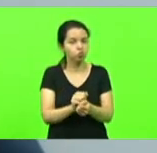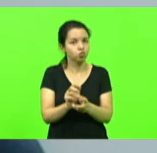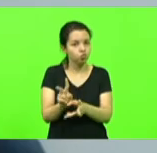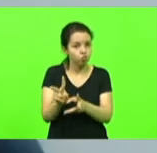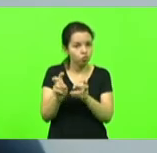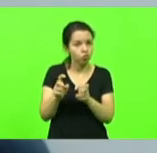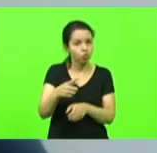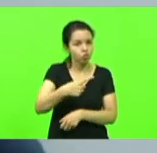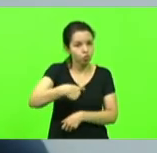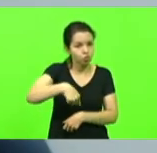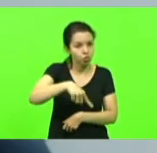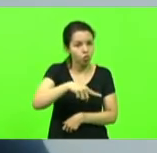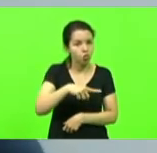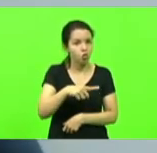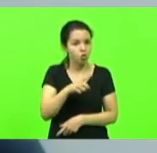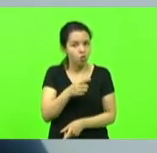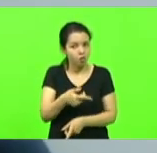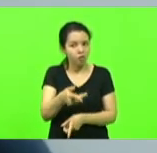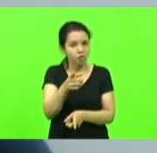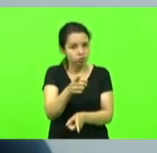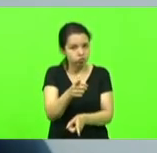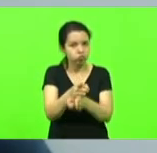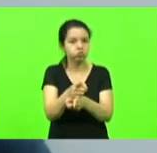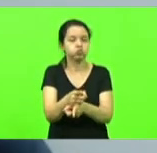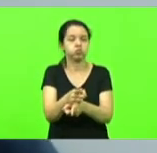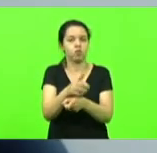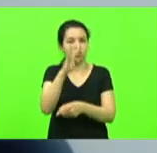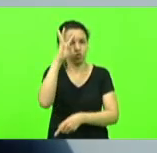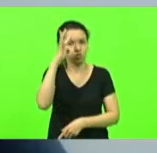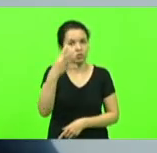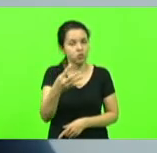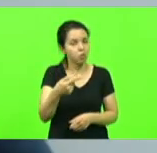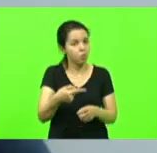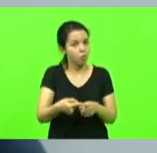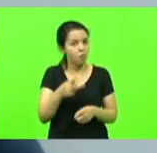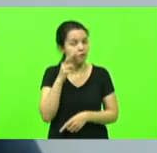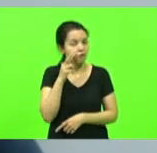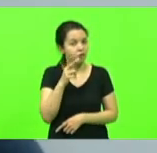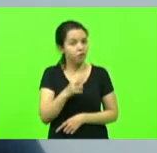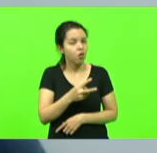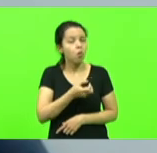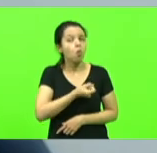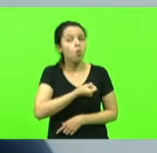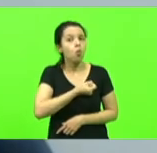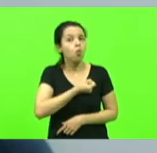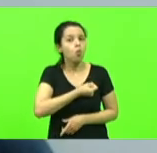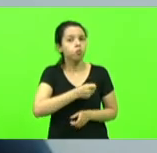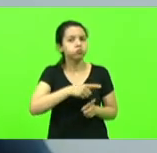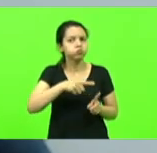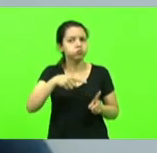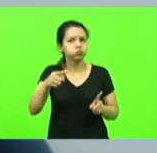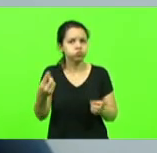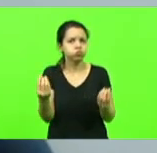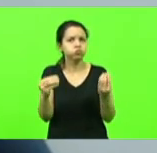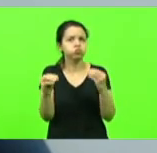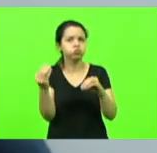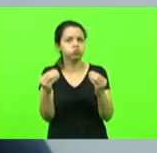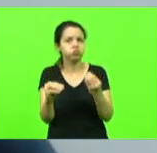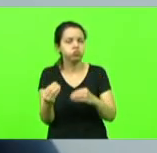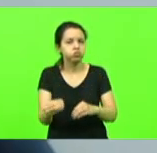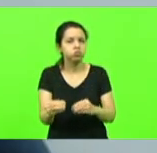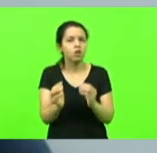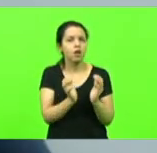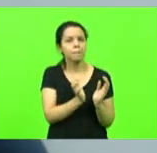vai conseguir achar essa solução, porque temos aí, olha, quantos números que foram colocados, né, das nossas